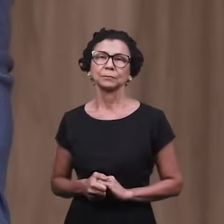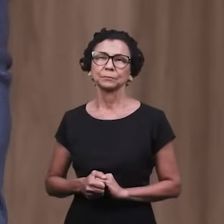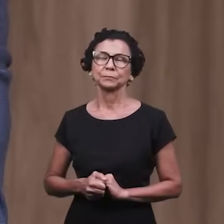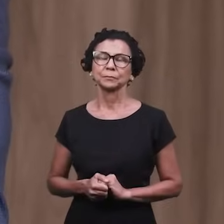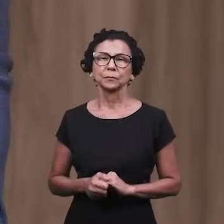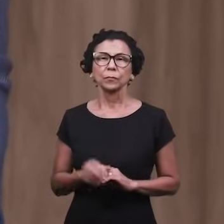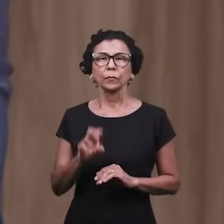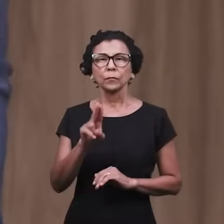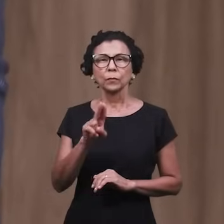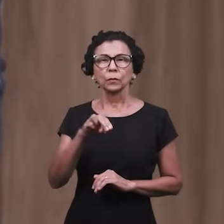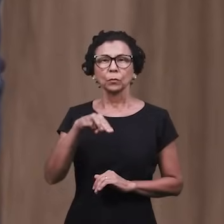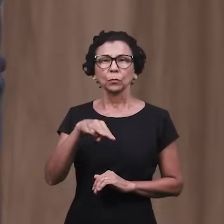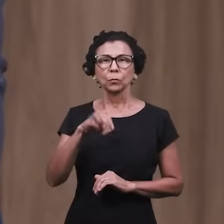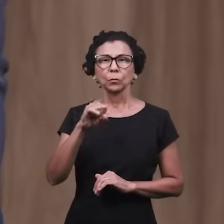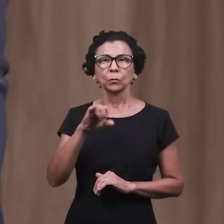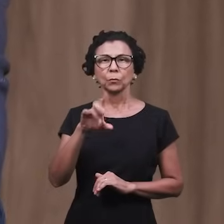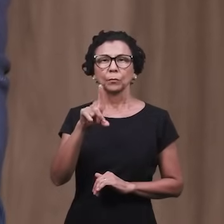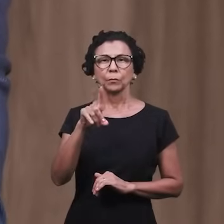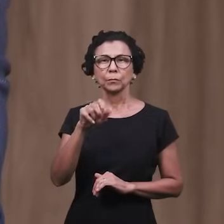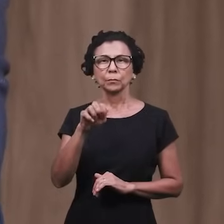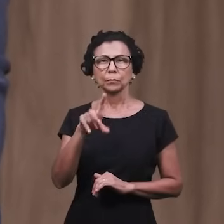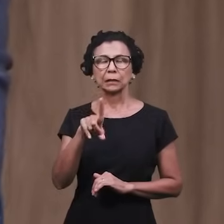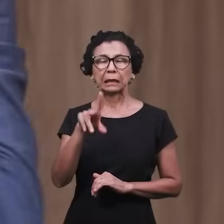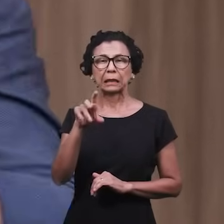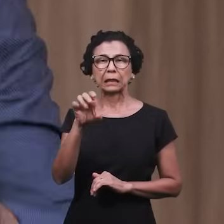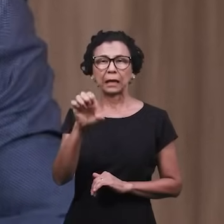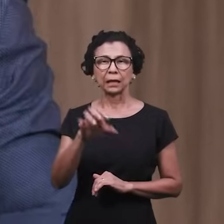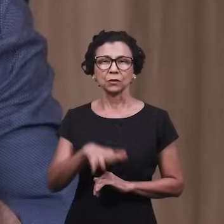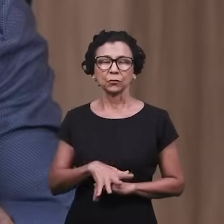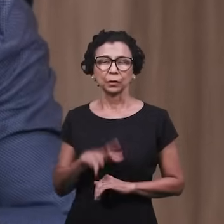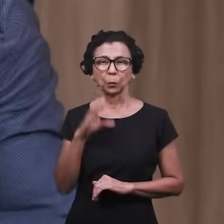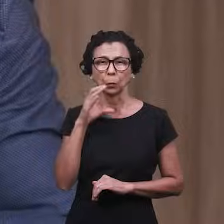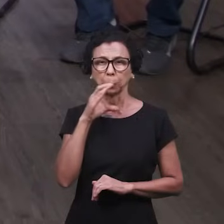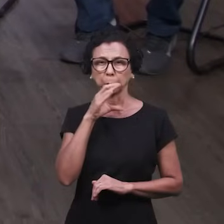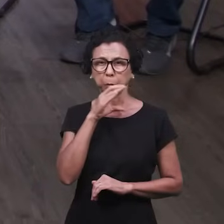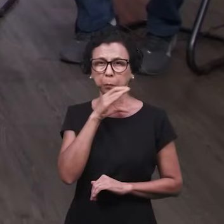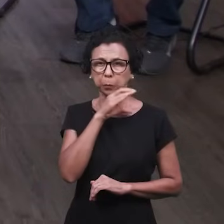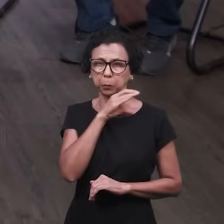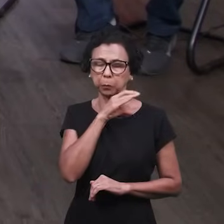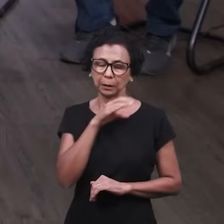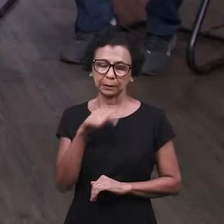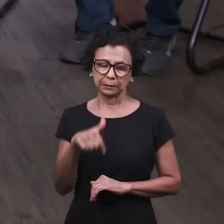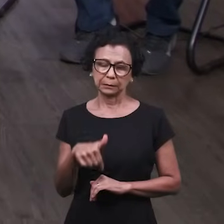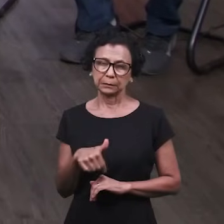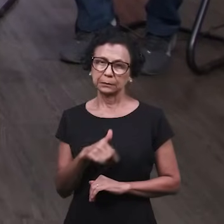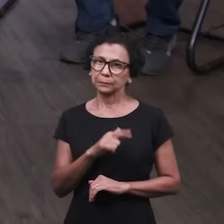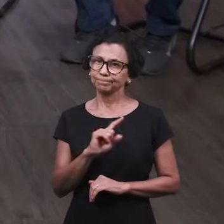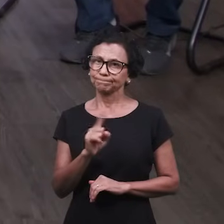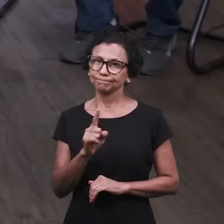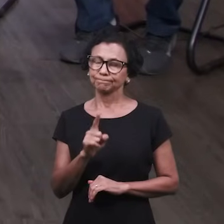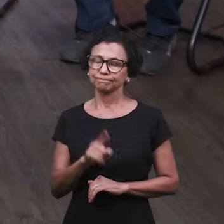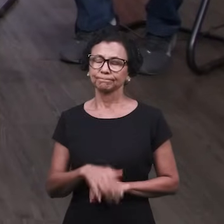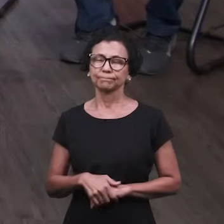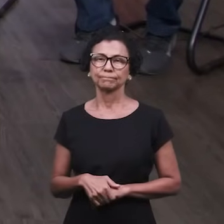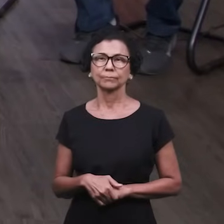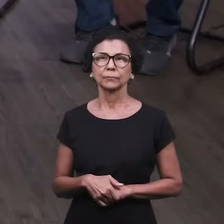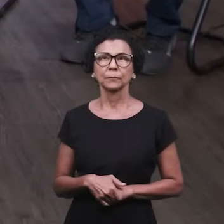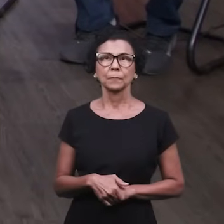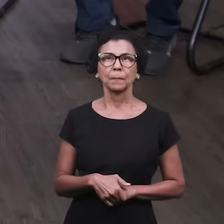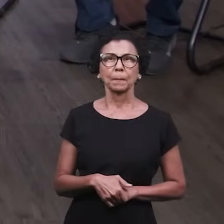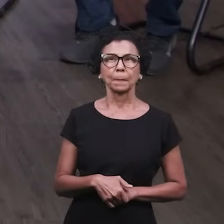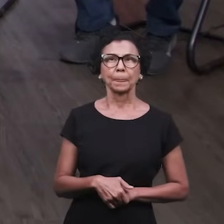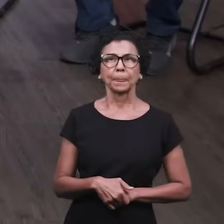umidade. Né? E calor excessivo também. As colagens, né? Por exemplo, o instrumento ele tem